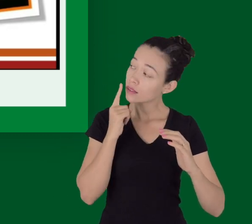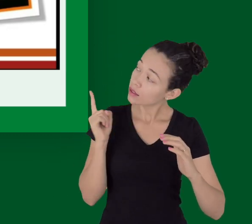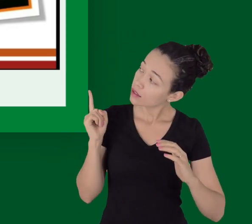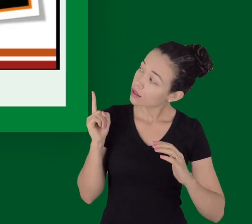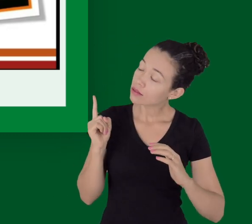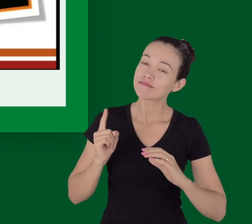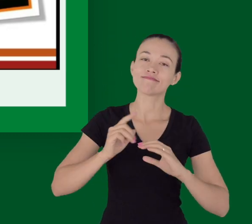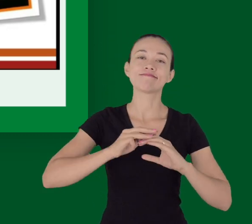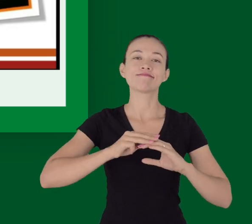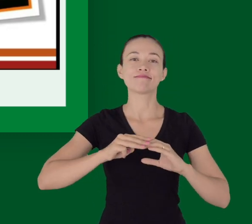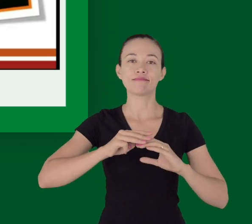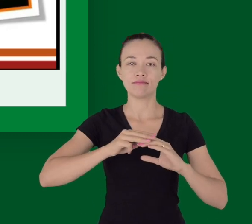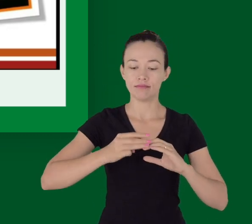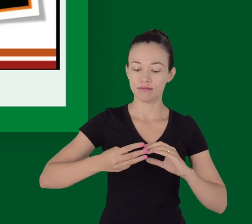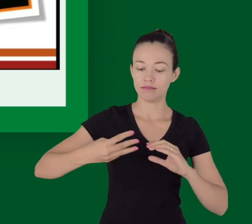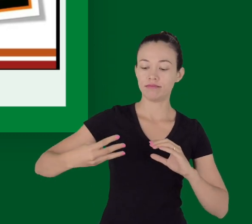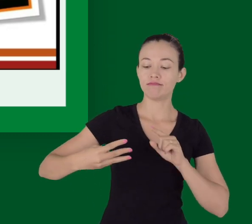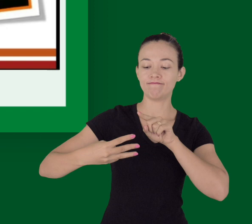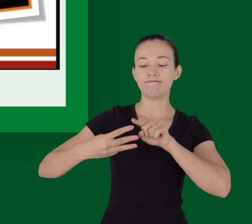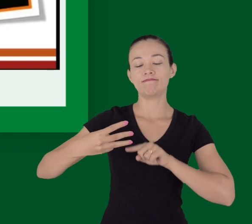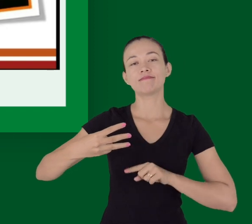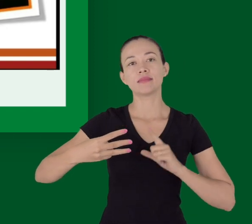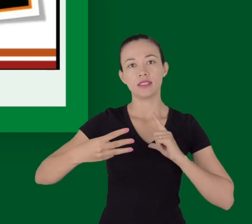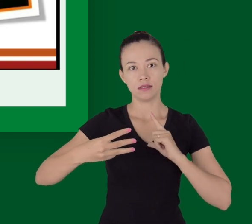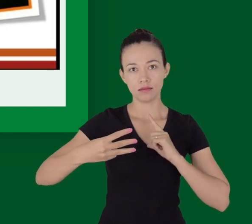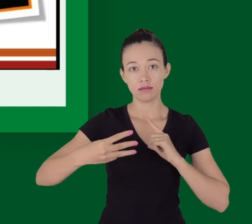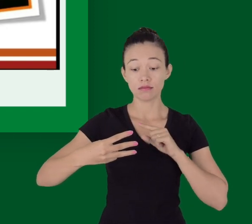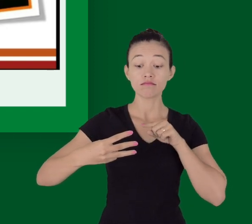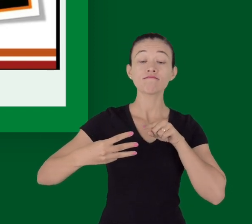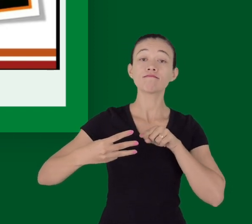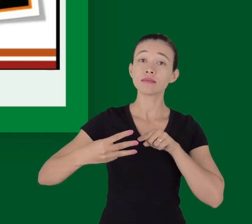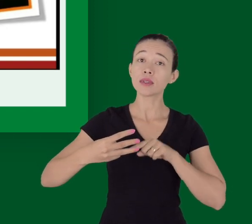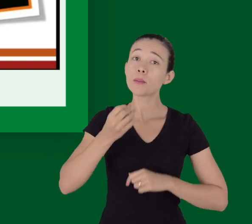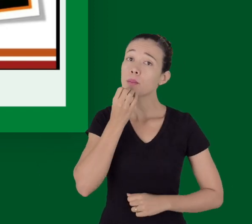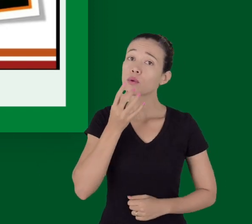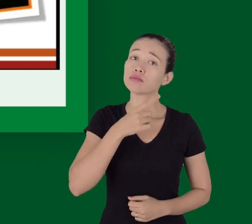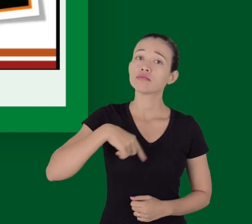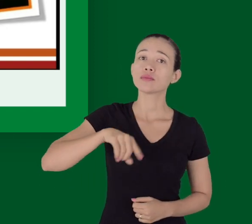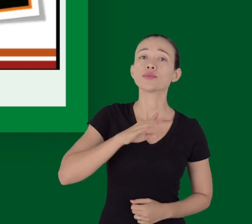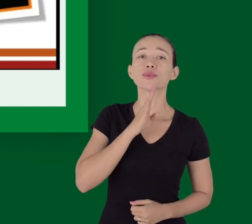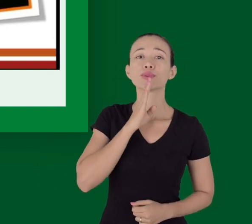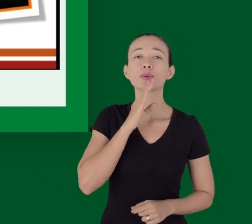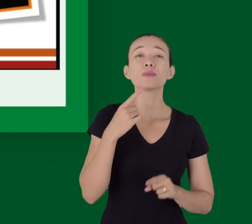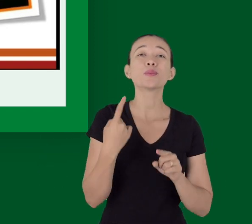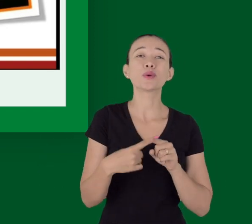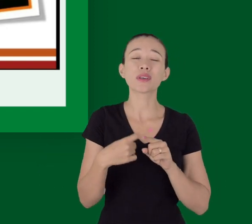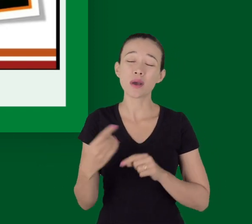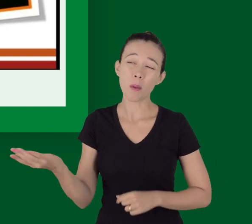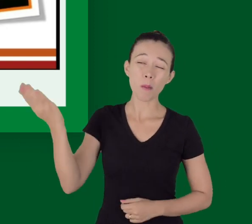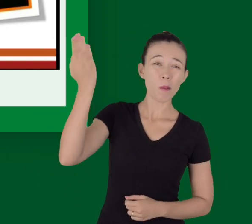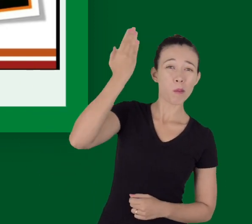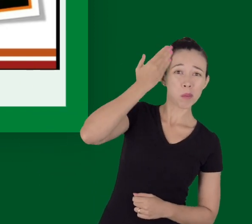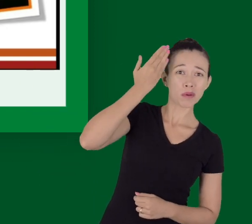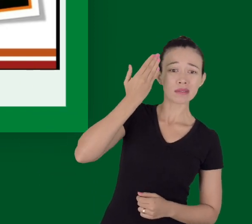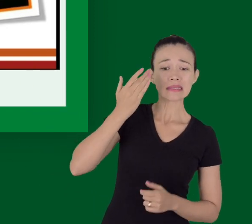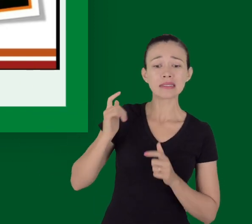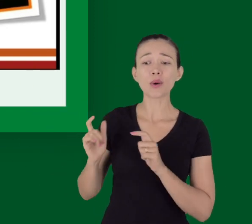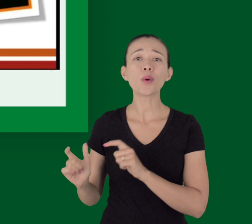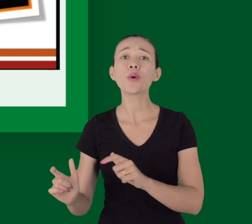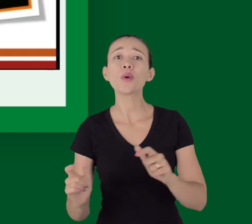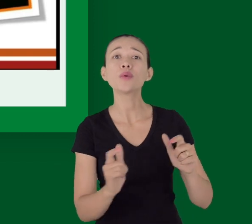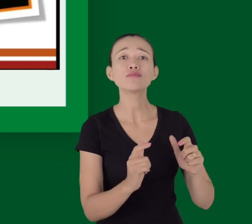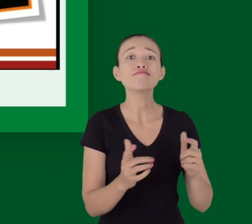abaixo da calota craniana, nós temos três meninges. Isso é extremamente importante para a gente entender os eventos traumáticos, porque muitas